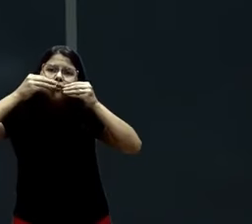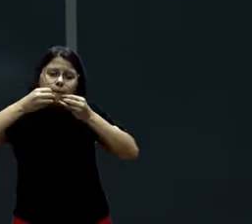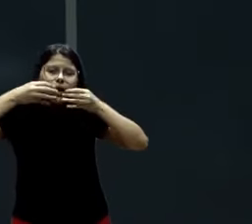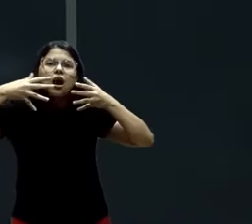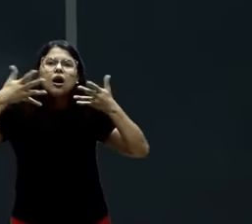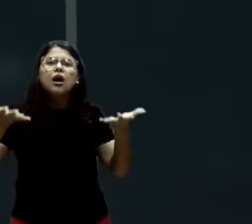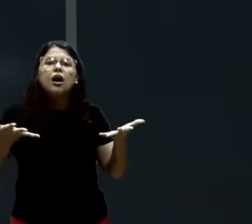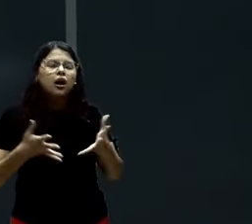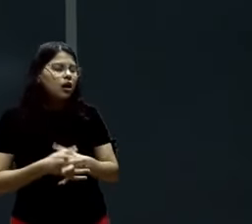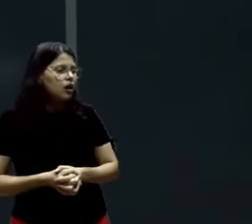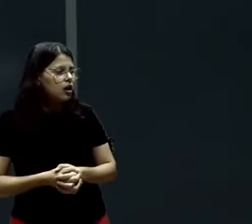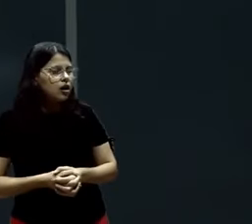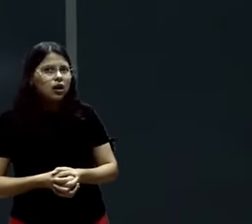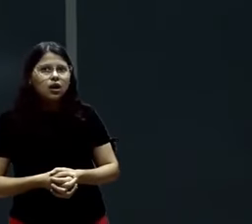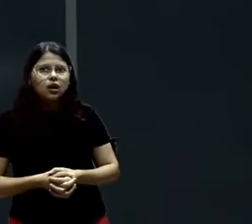Moisés, quem fez o mudo?